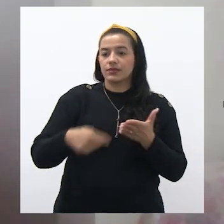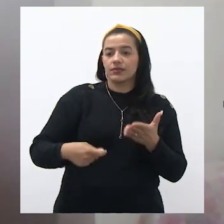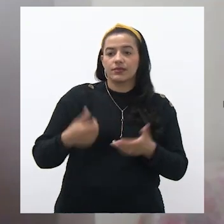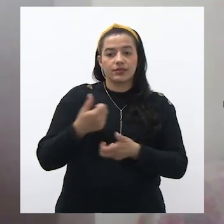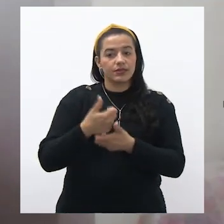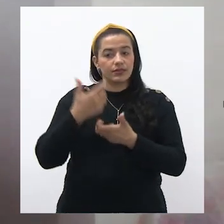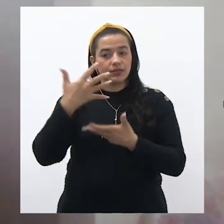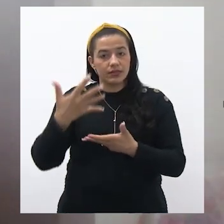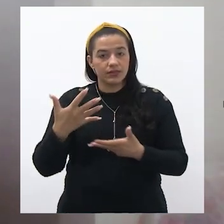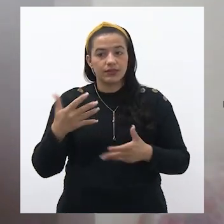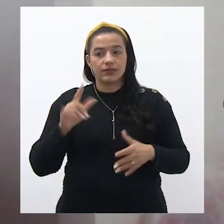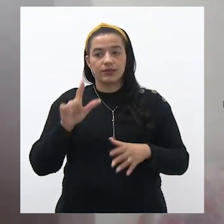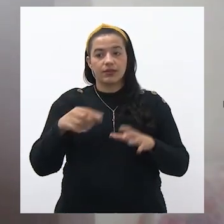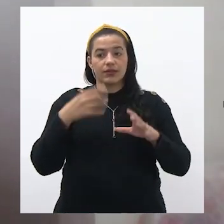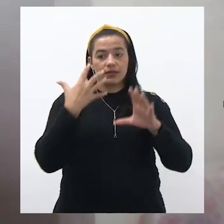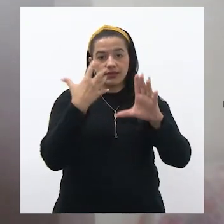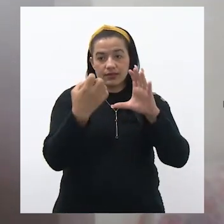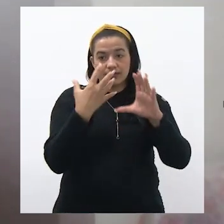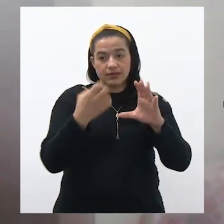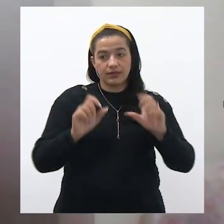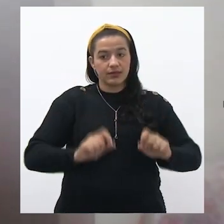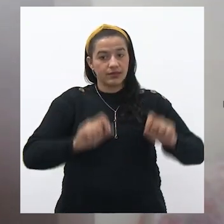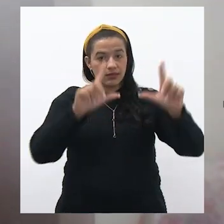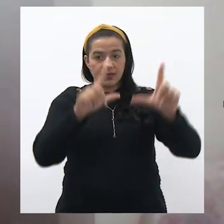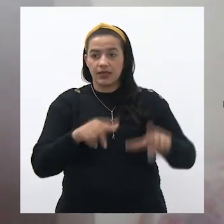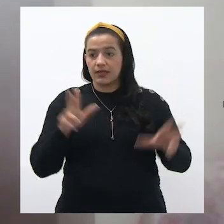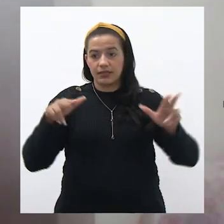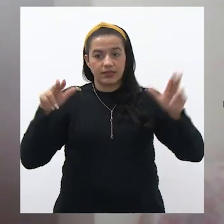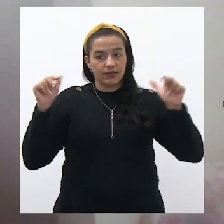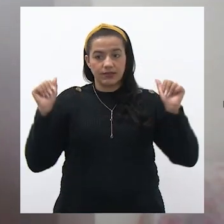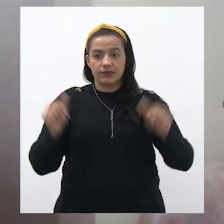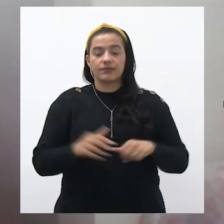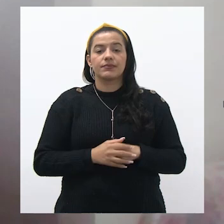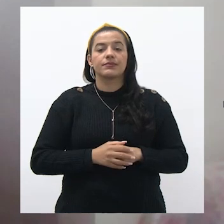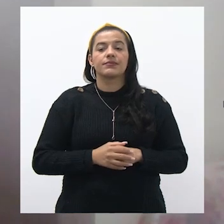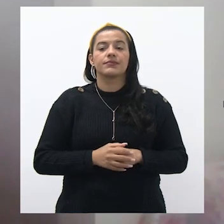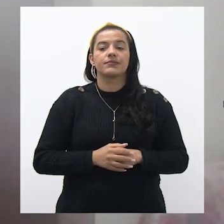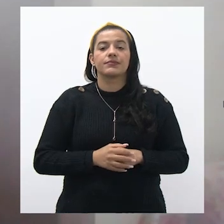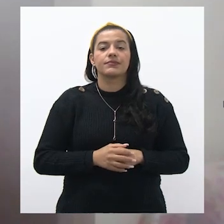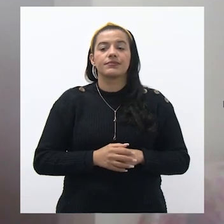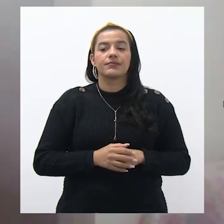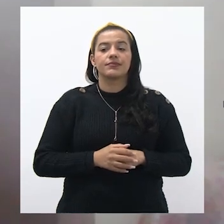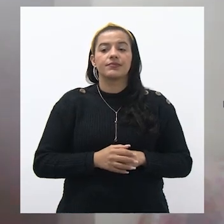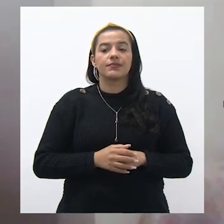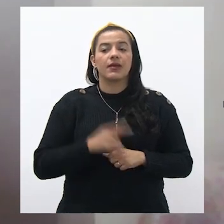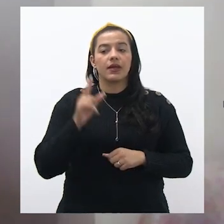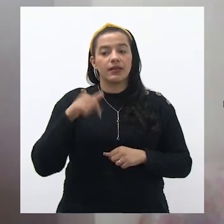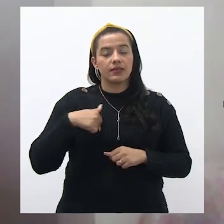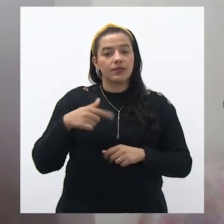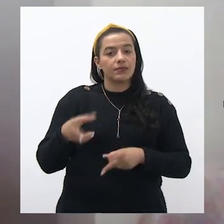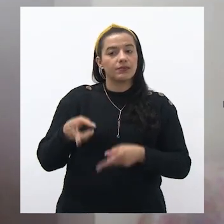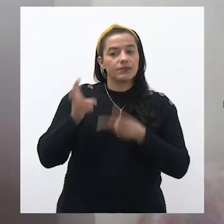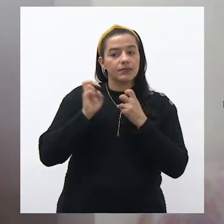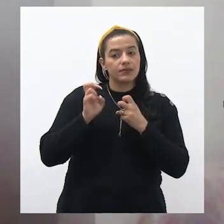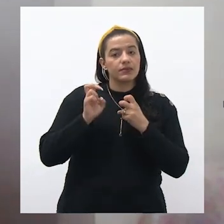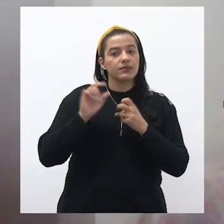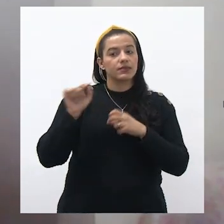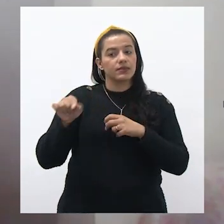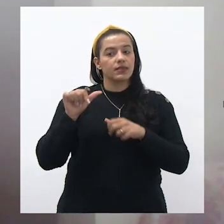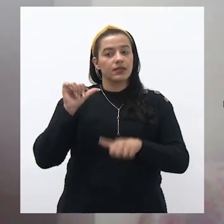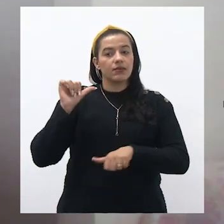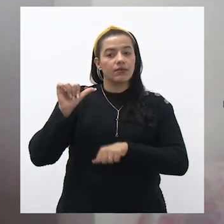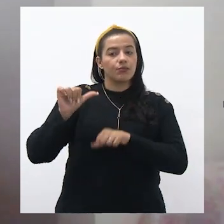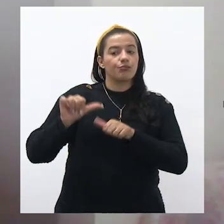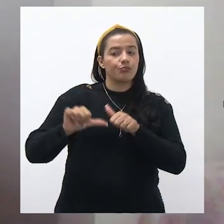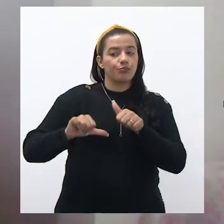chat, e vídeo, então, nem pensar. Ela nunca abria a câmera, nem pensar, né? E aí eu percebi a mudança que ela foi